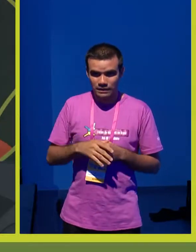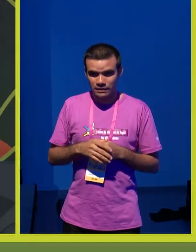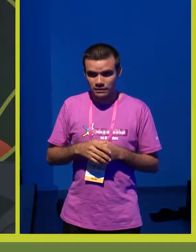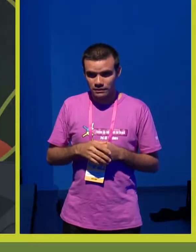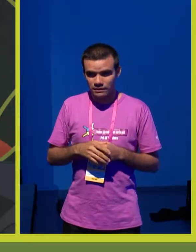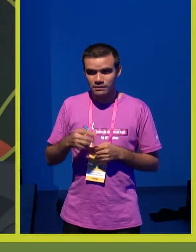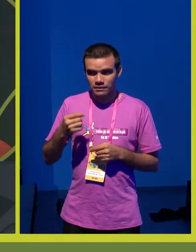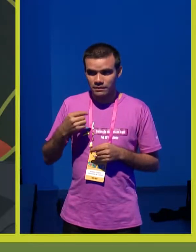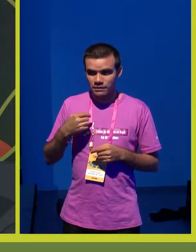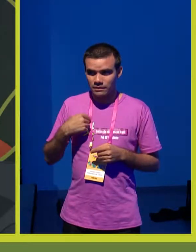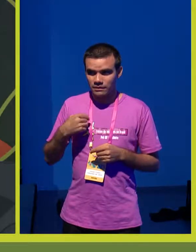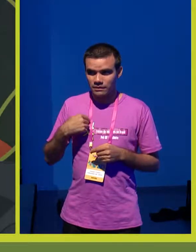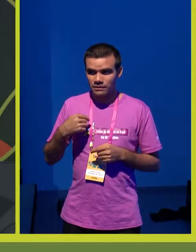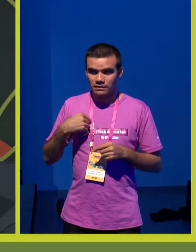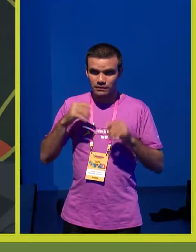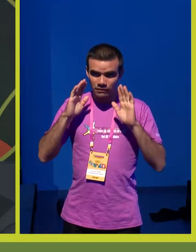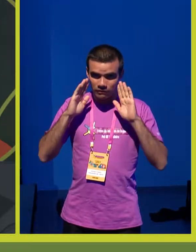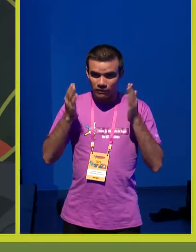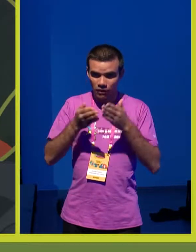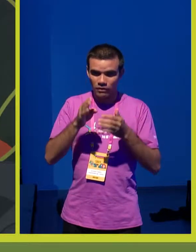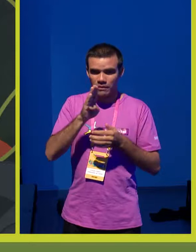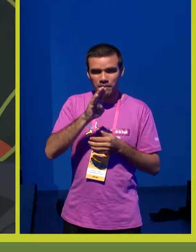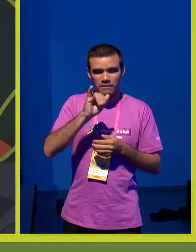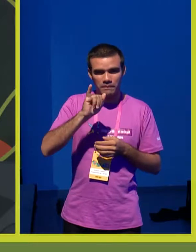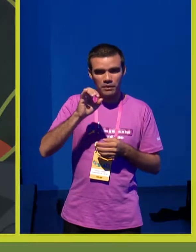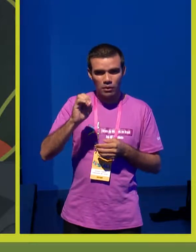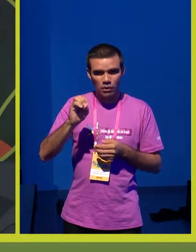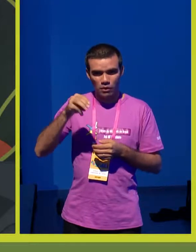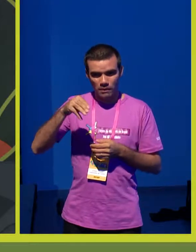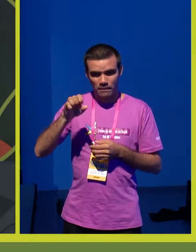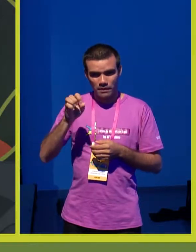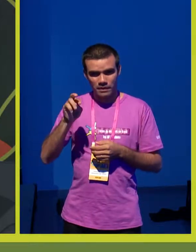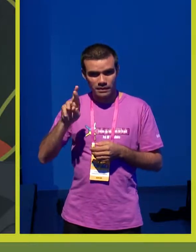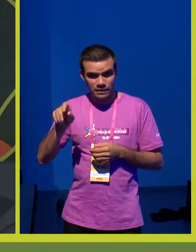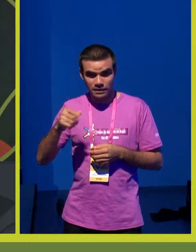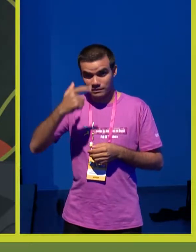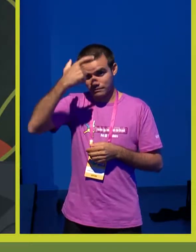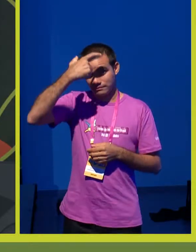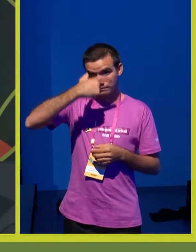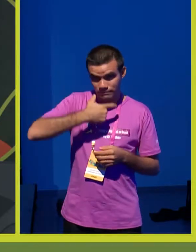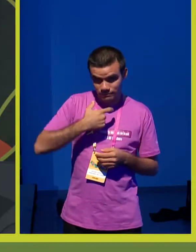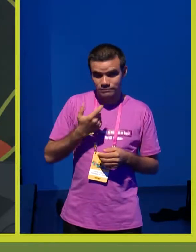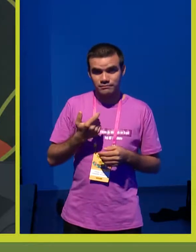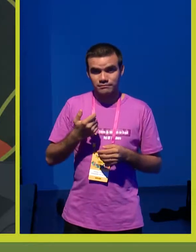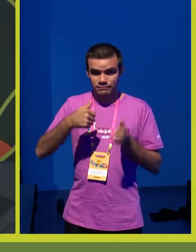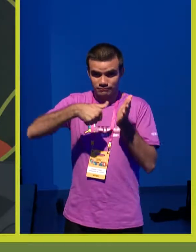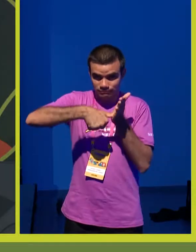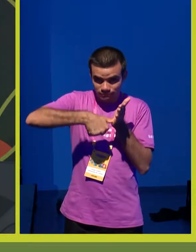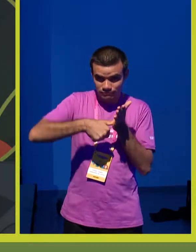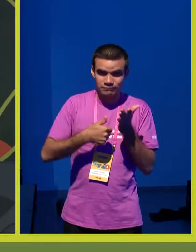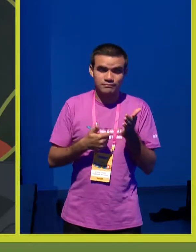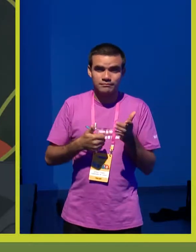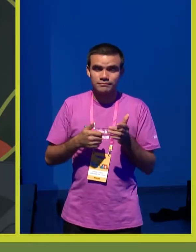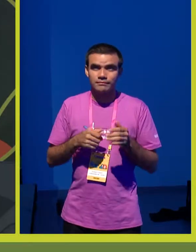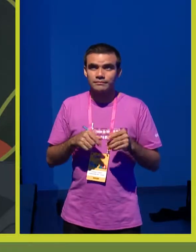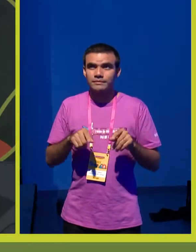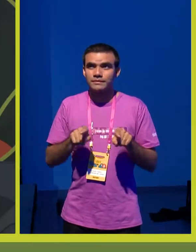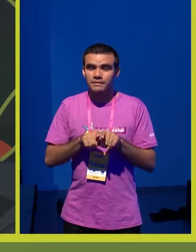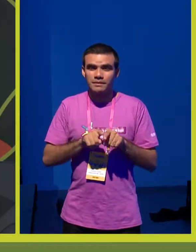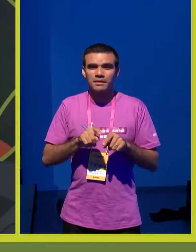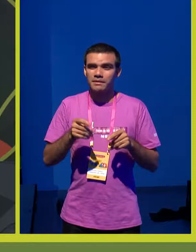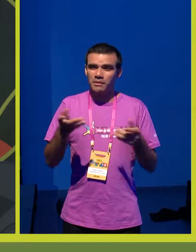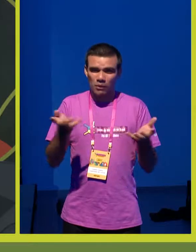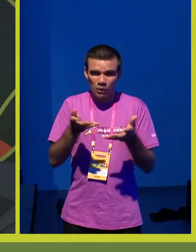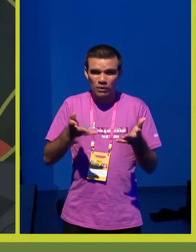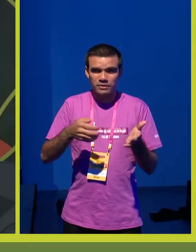eu sou afeto que é a área de biometria e reconhecimento facial é a questão que hoje existe da generalização do uso